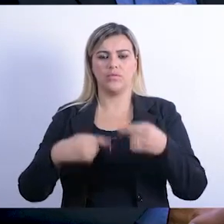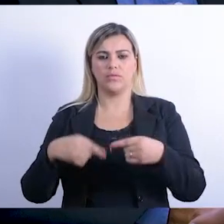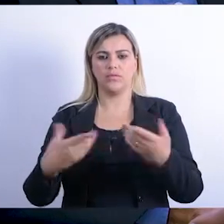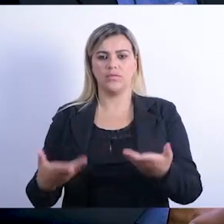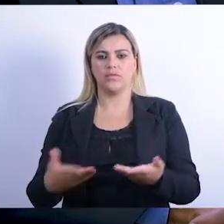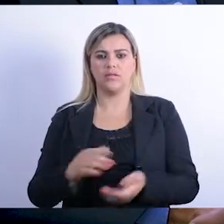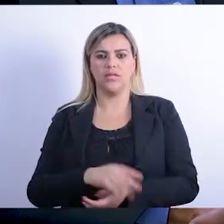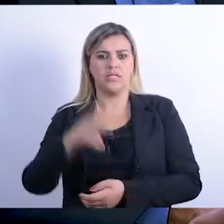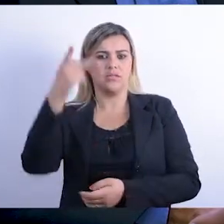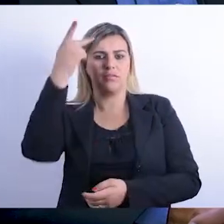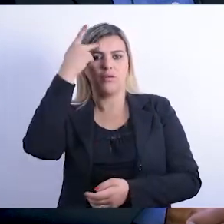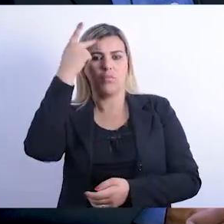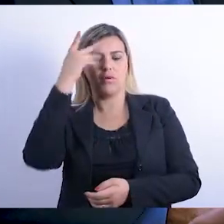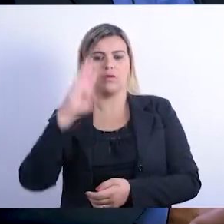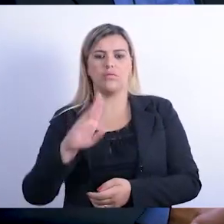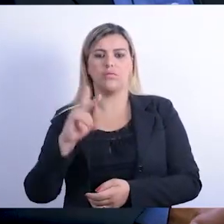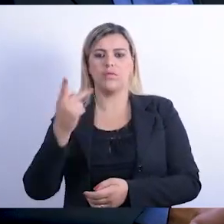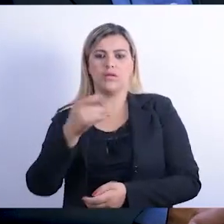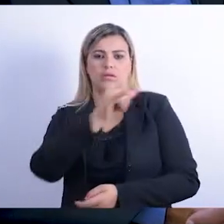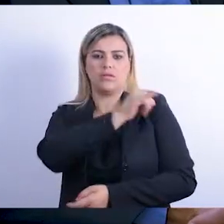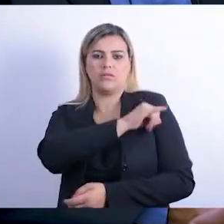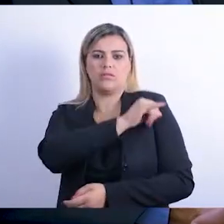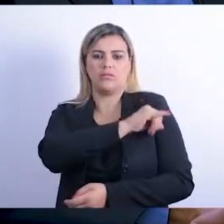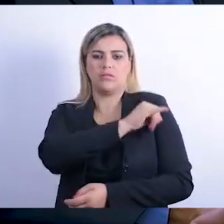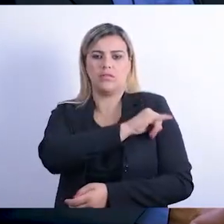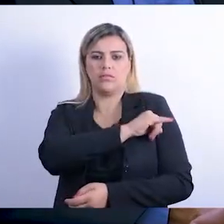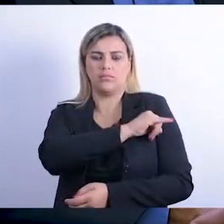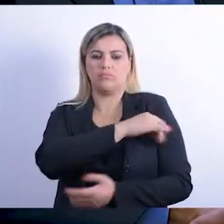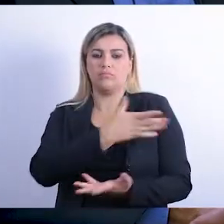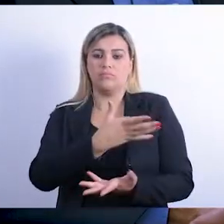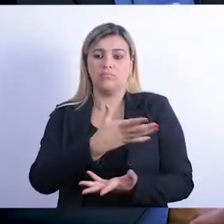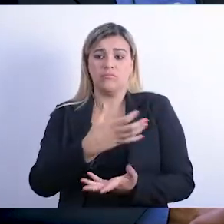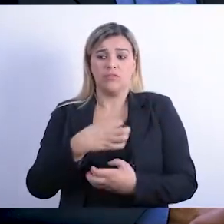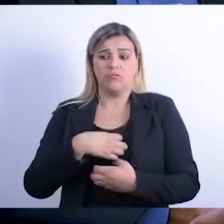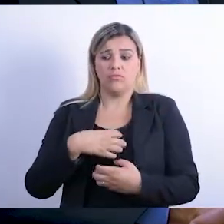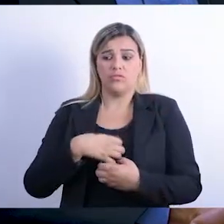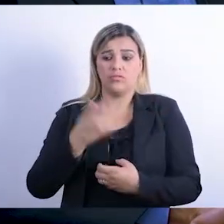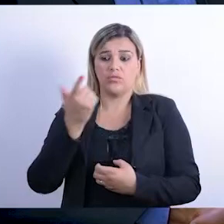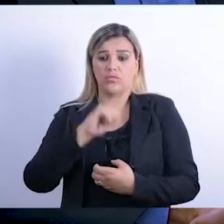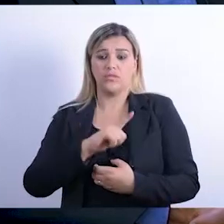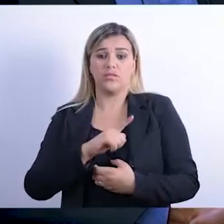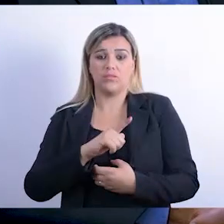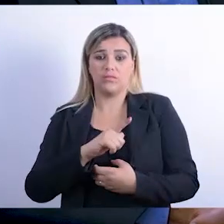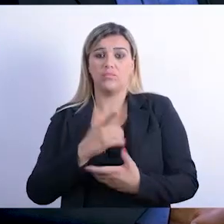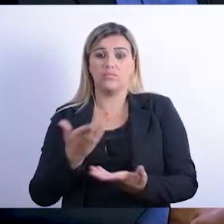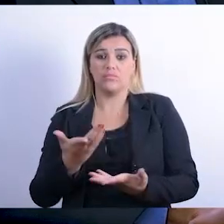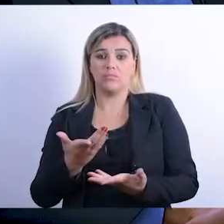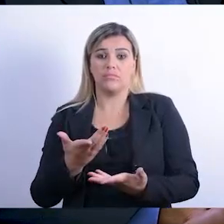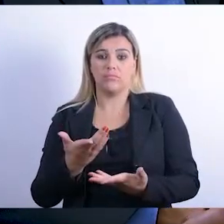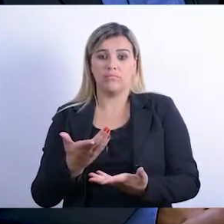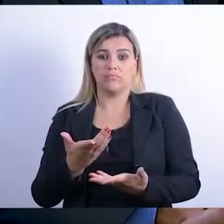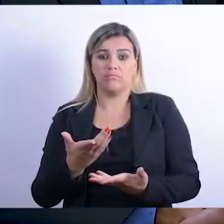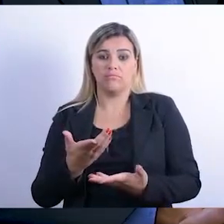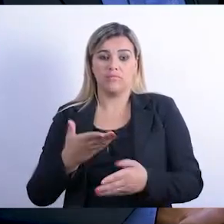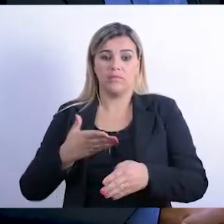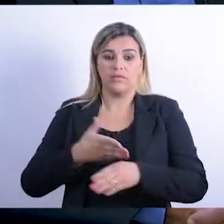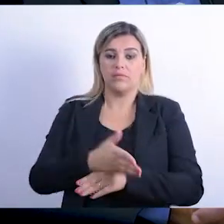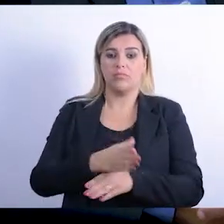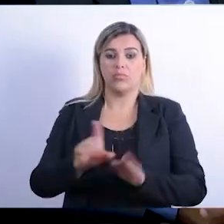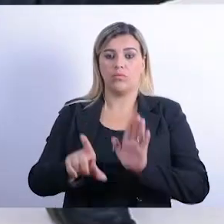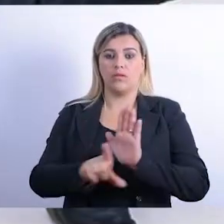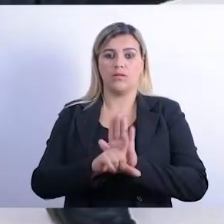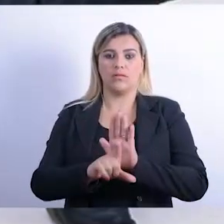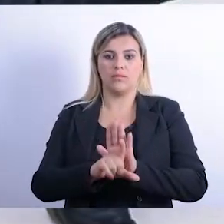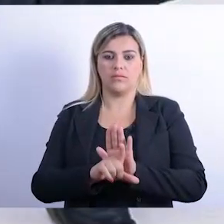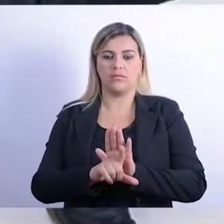nós arrumamos para poder conseguir burlar essa lei que não podia fazer. Em pleno regime Em bravo. pleno né? regime Nunca militar fomos- bravo. Nunca fomos